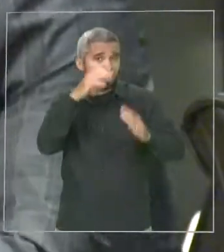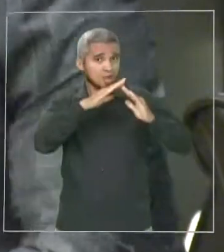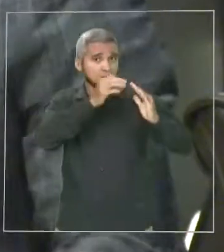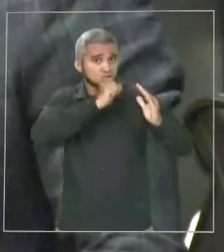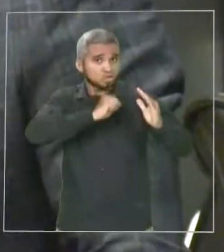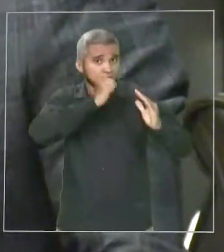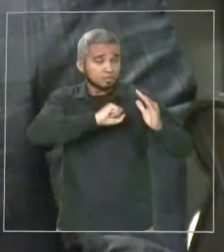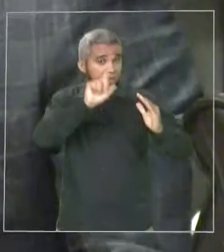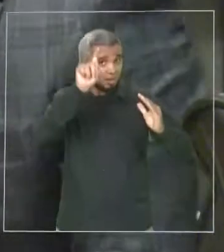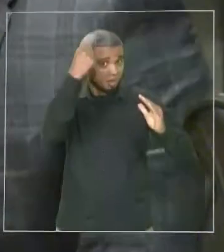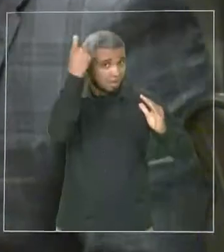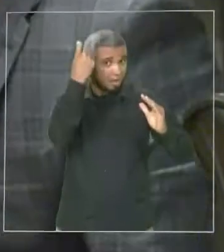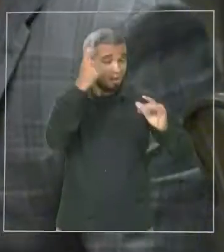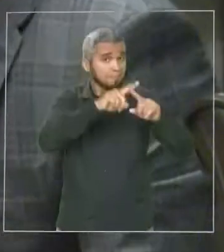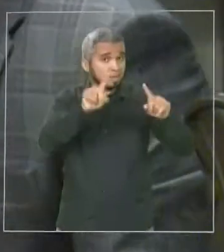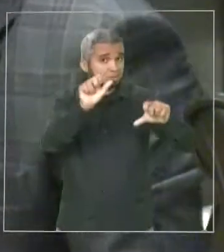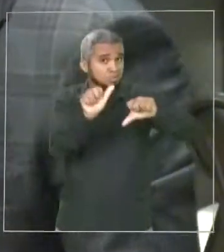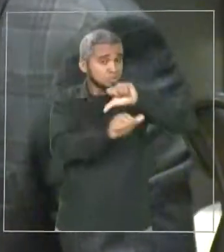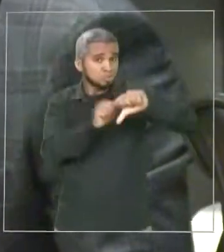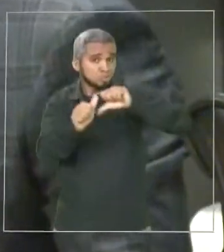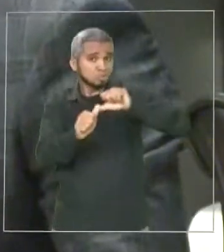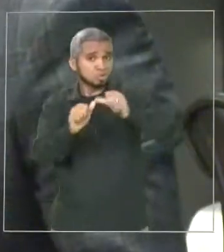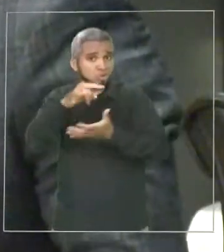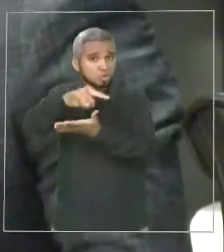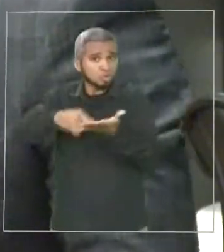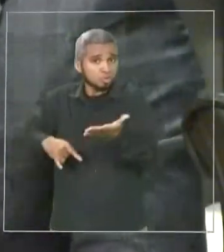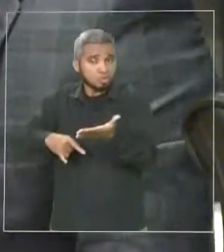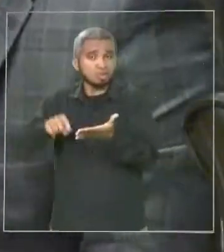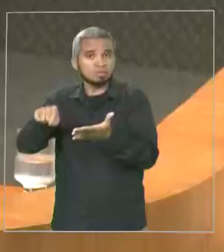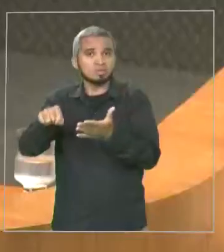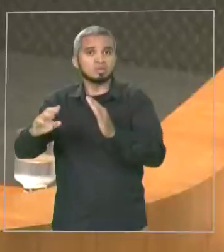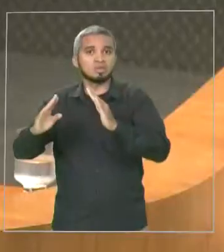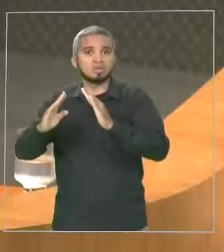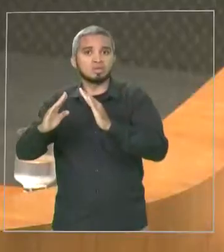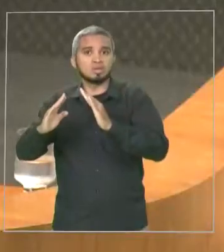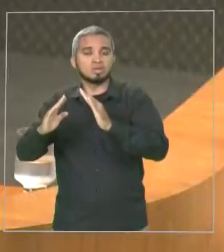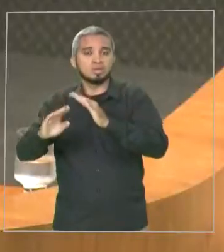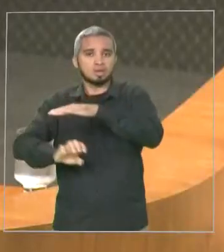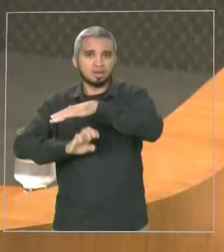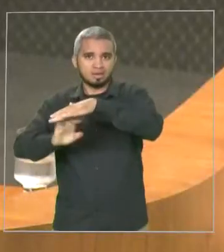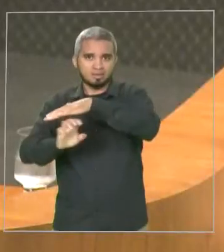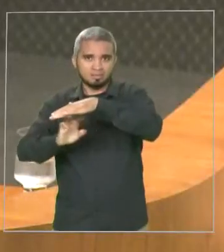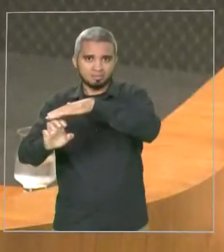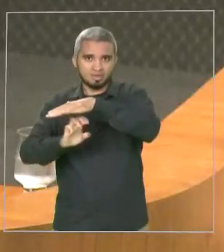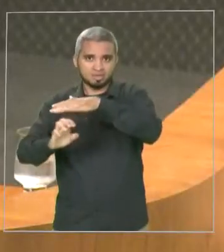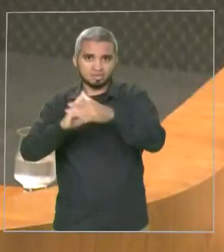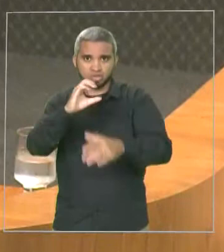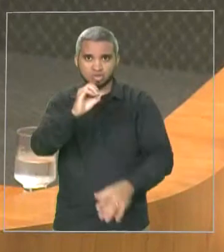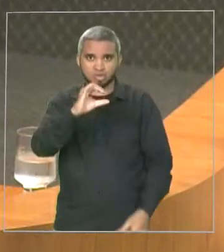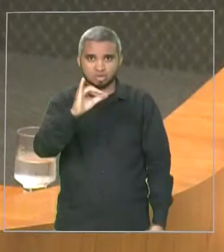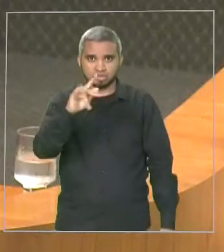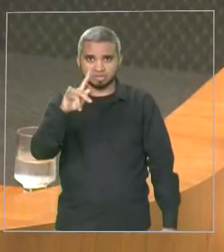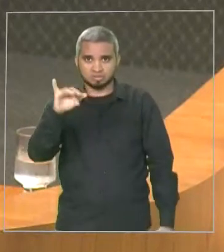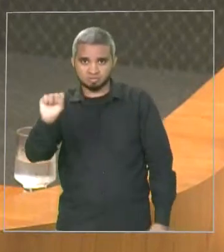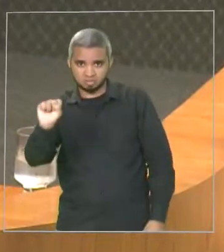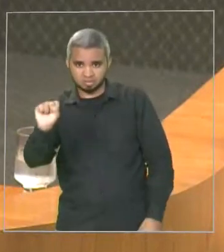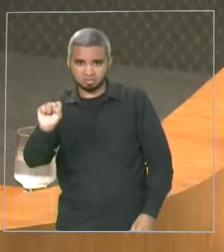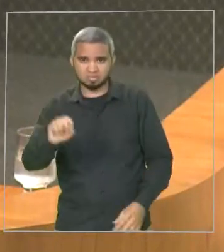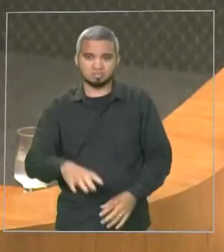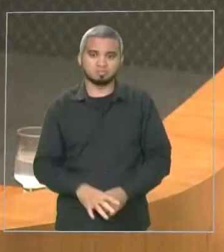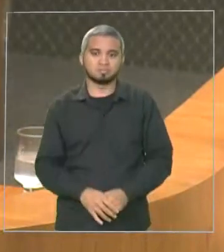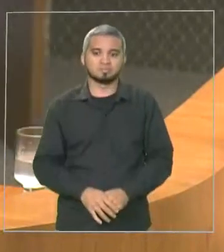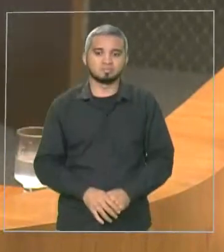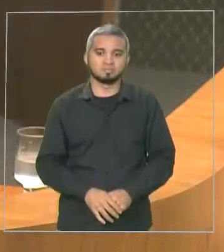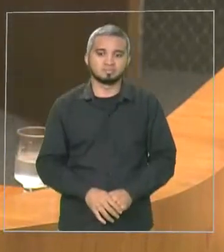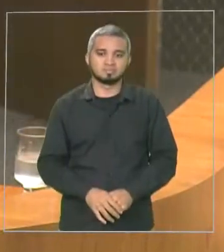seu contrato social. Só para deixar esclarecido. Deputado de Lázio, eu até agradeço, então, Vossa Excelência, o esclarecimento. É porque Vossa Excelência sabe que, nesse